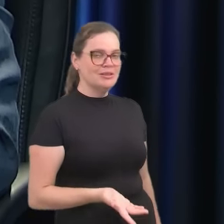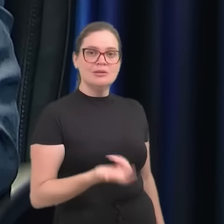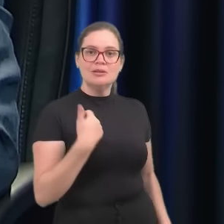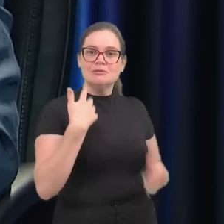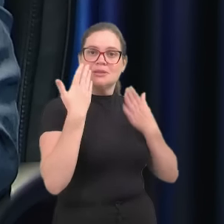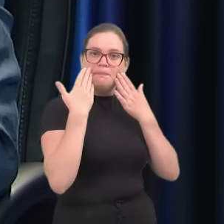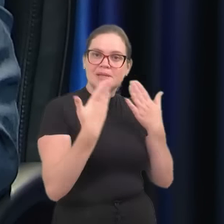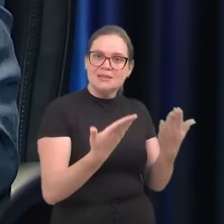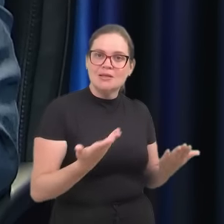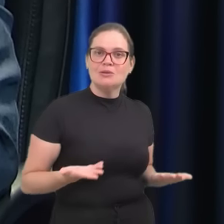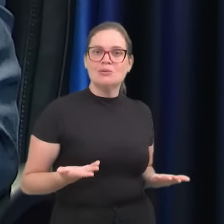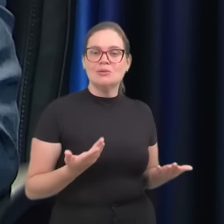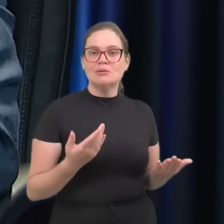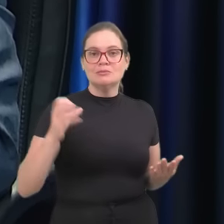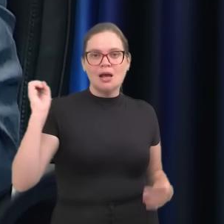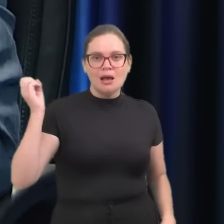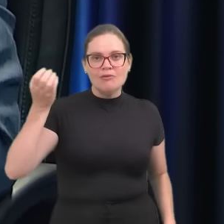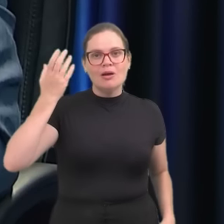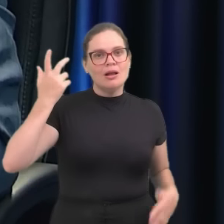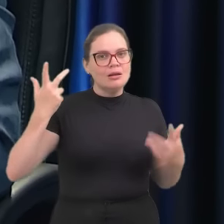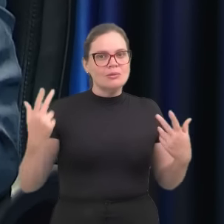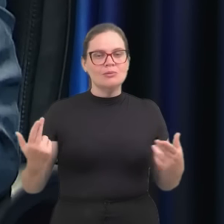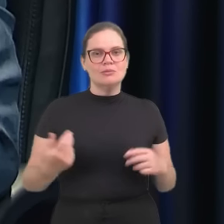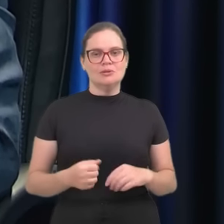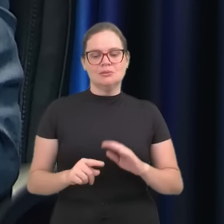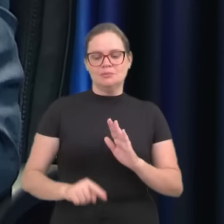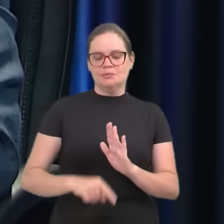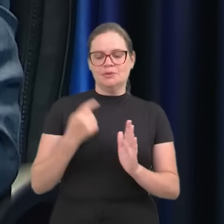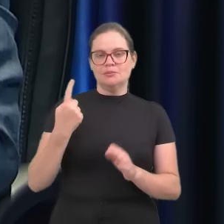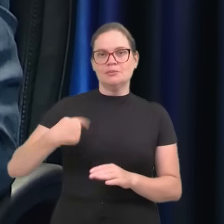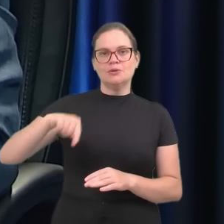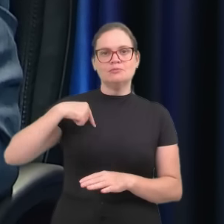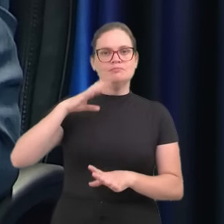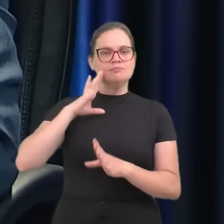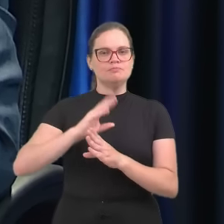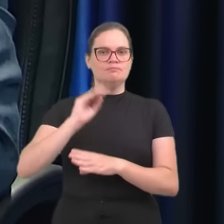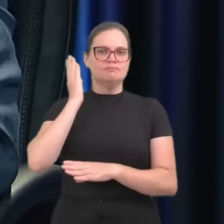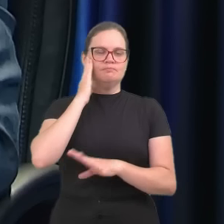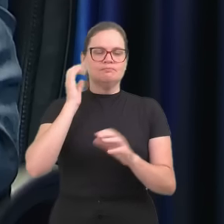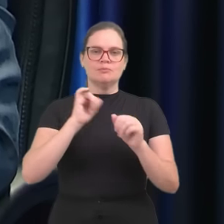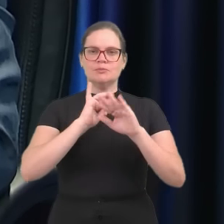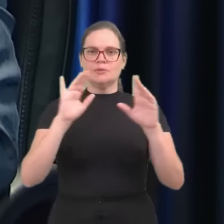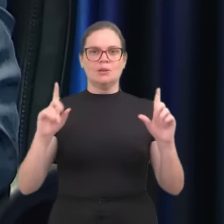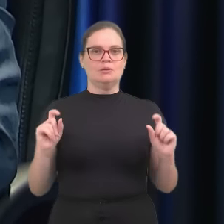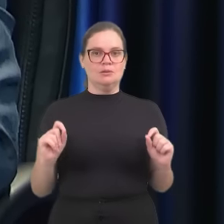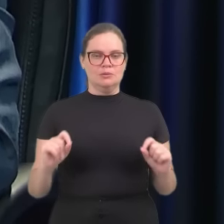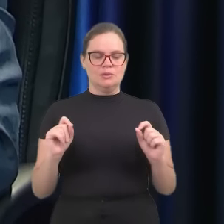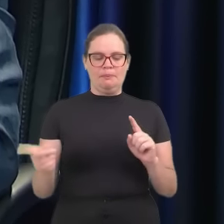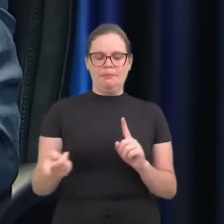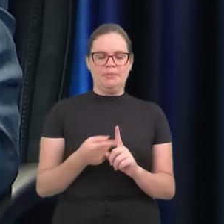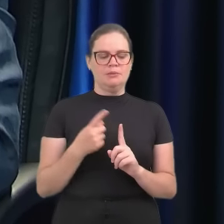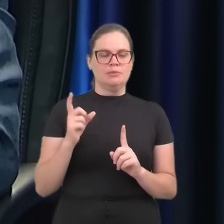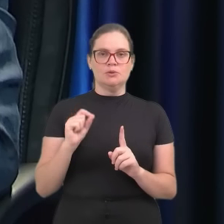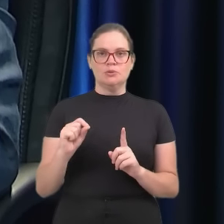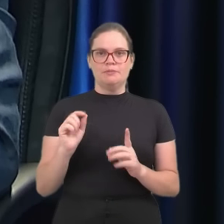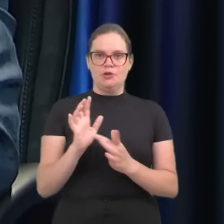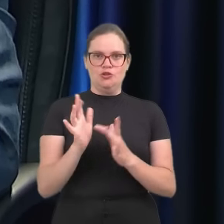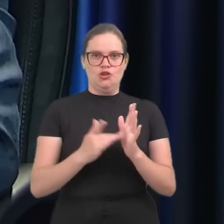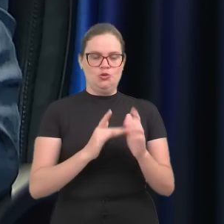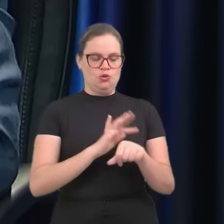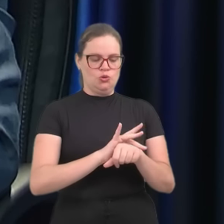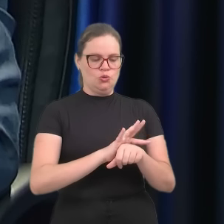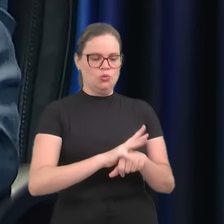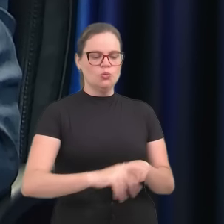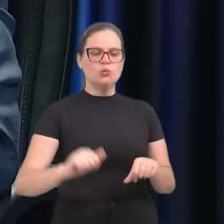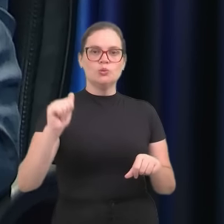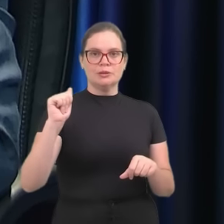tens visto e é o que fala contigo. Então, primeiro, nós temos que destacar um ponto aqui muito